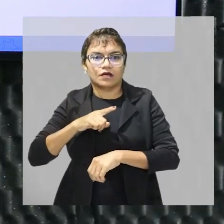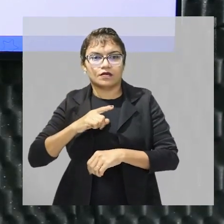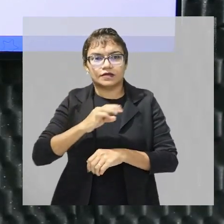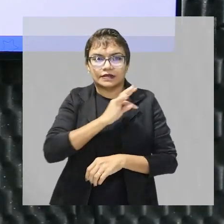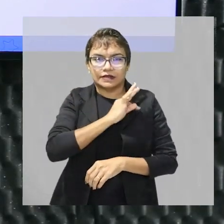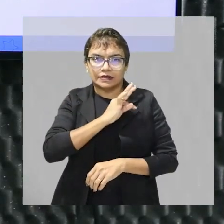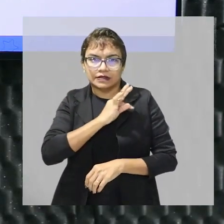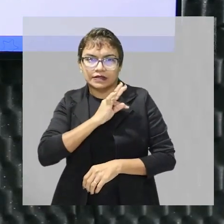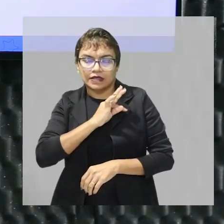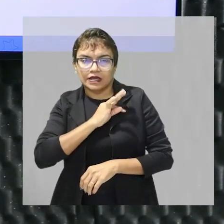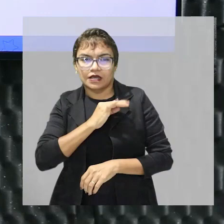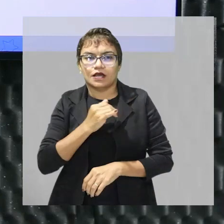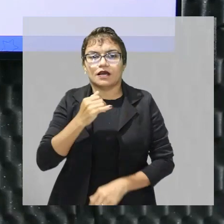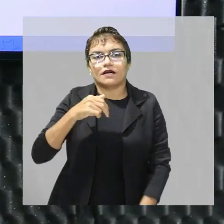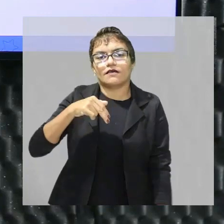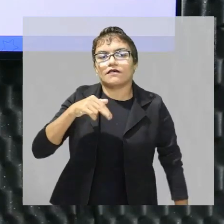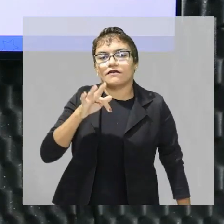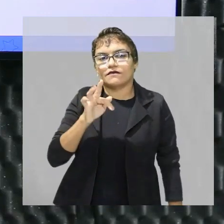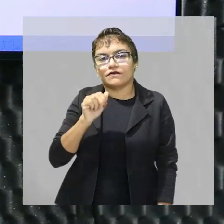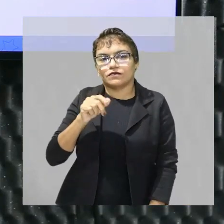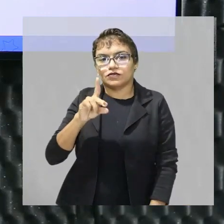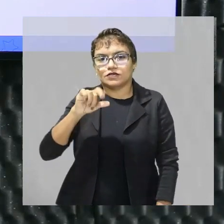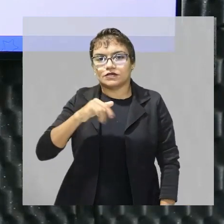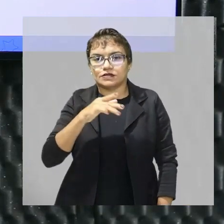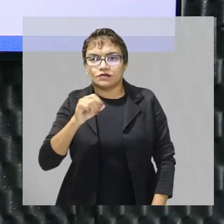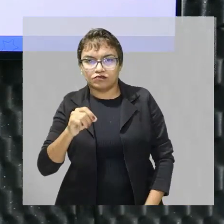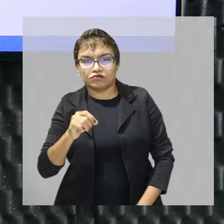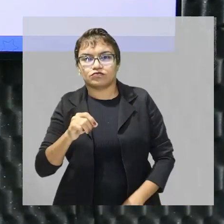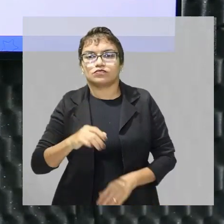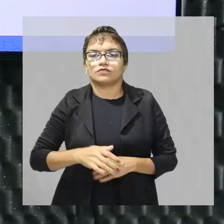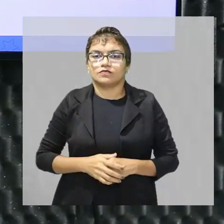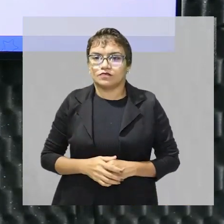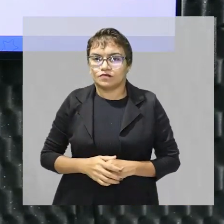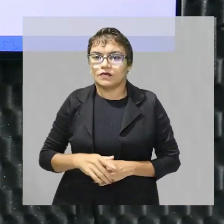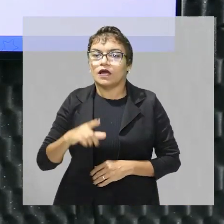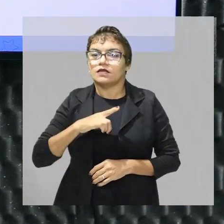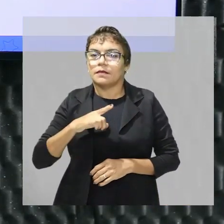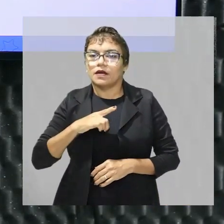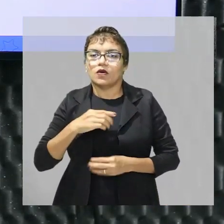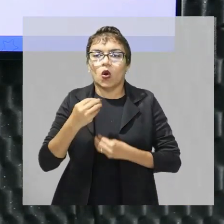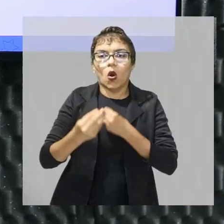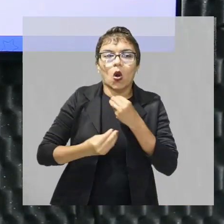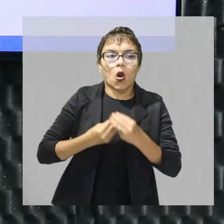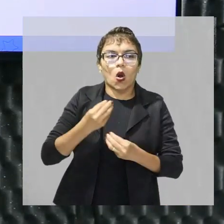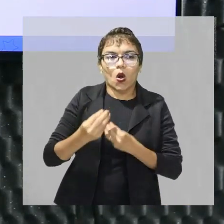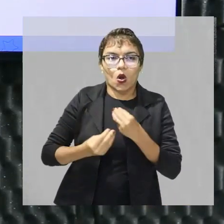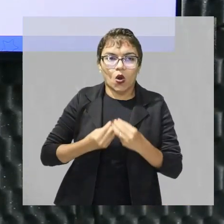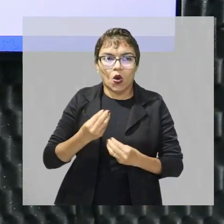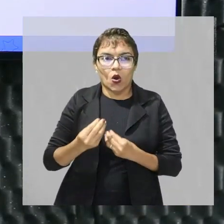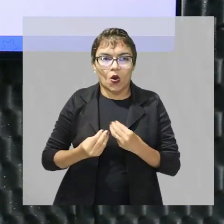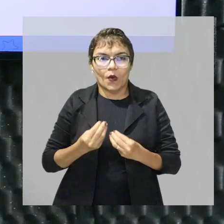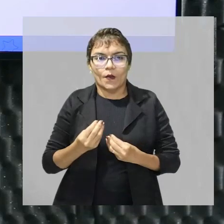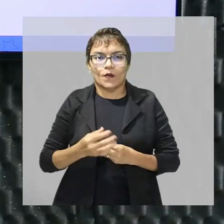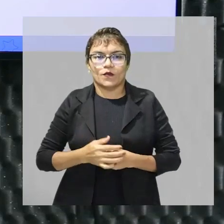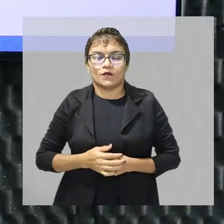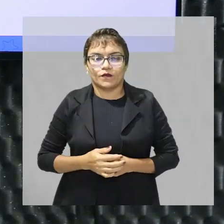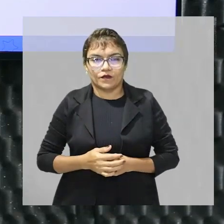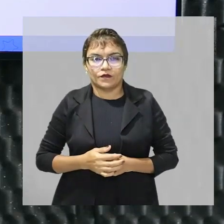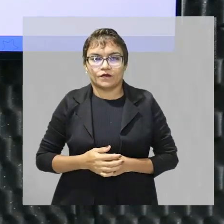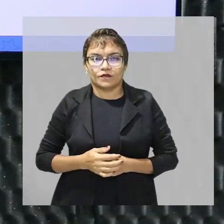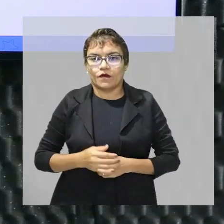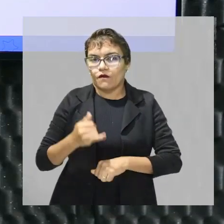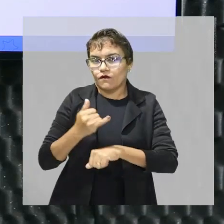trouxeram consigo outros atributos de profundo significado cultural. A maleabilização é,